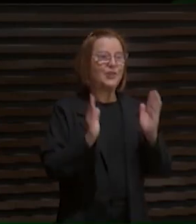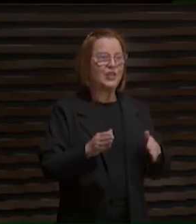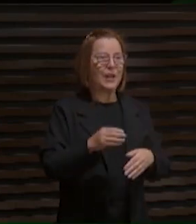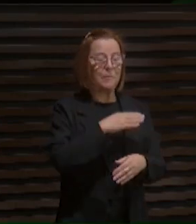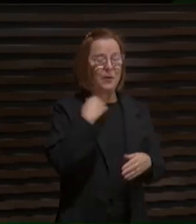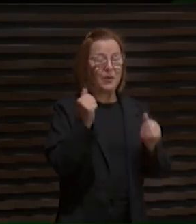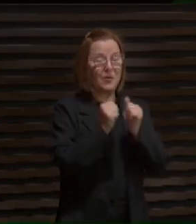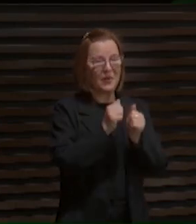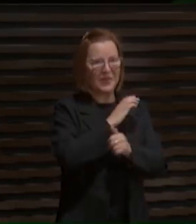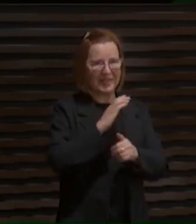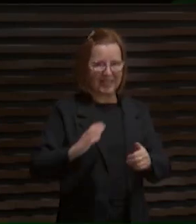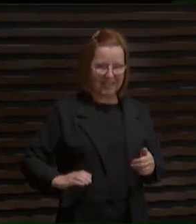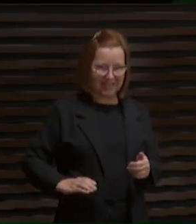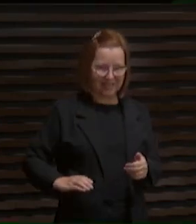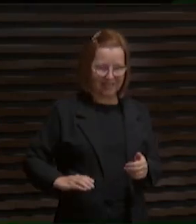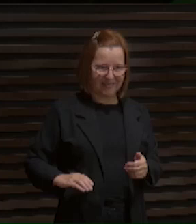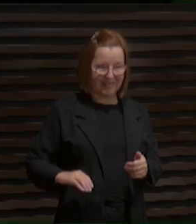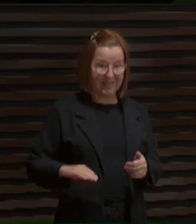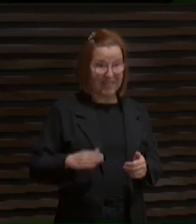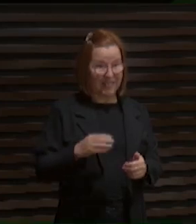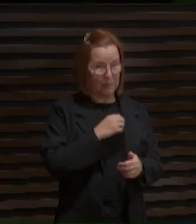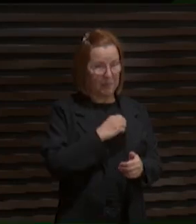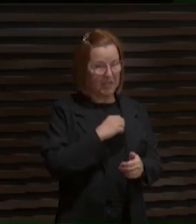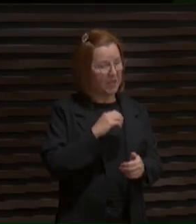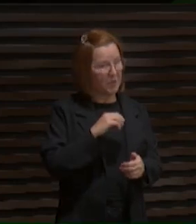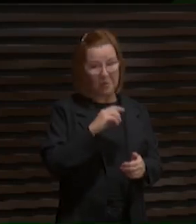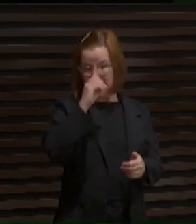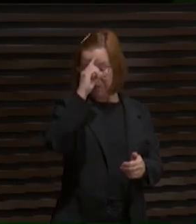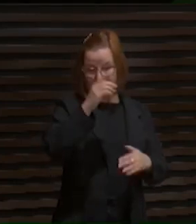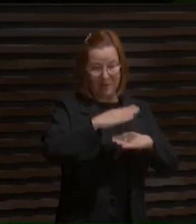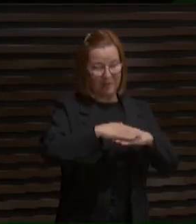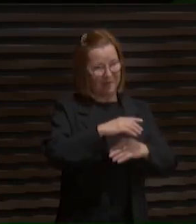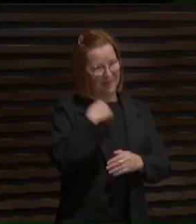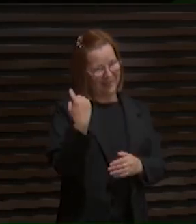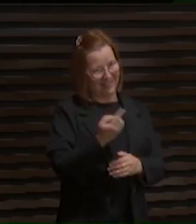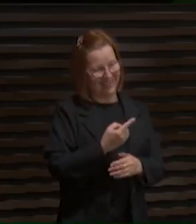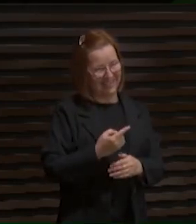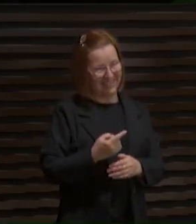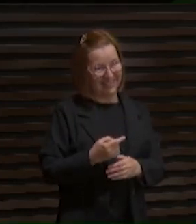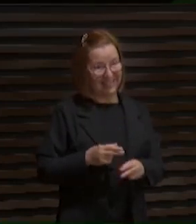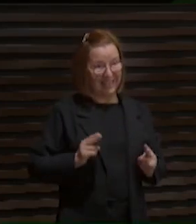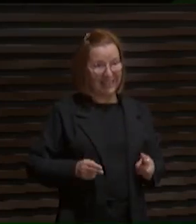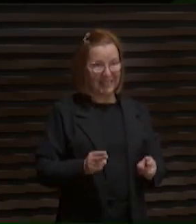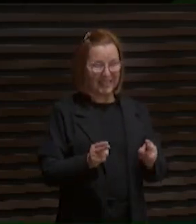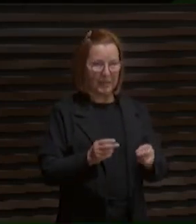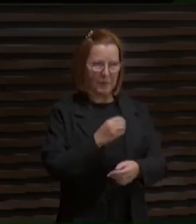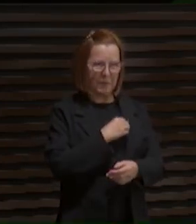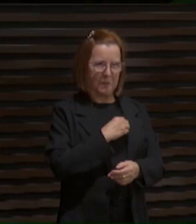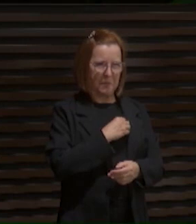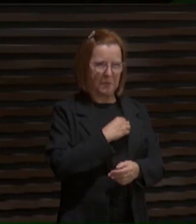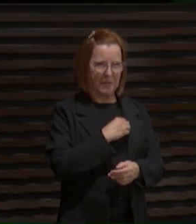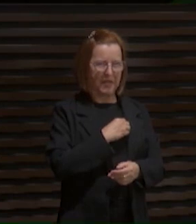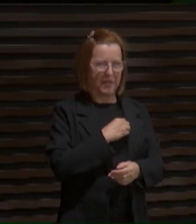Por que o pecado não vai reinar? Porque ele não tem domínio sobre nós. Todas as vezes que o pecado te